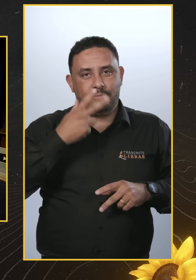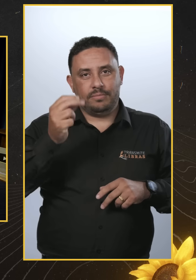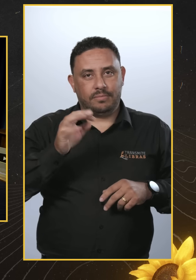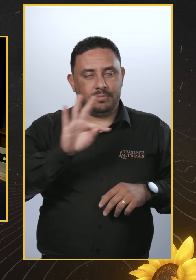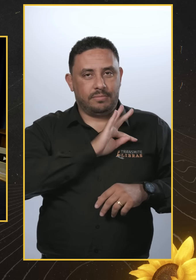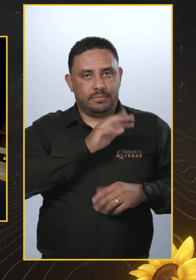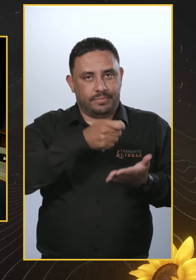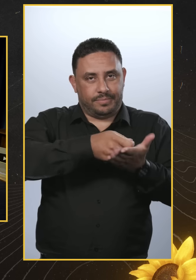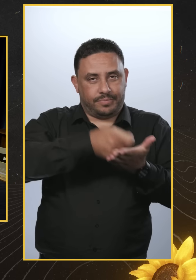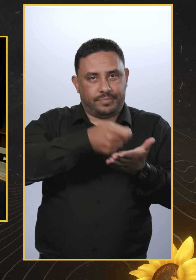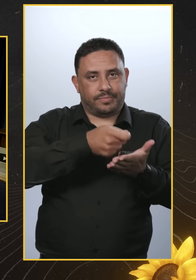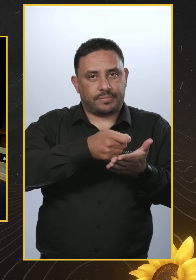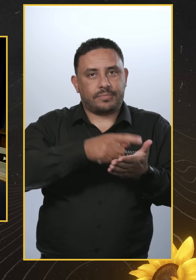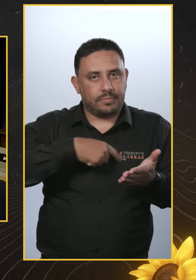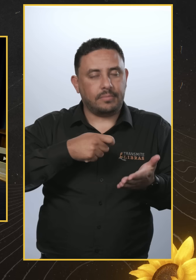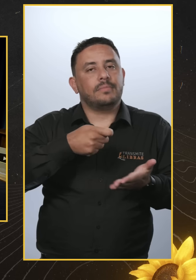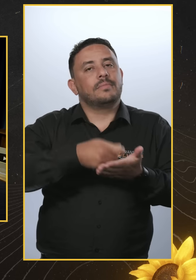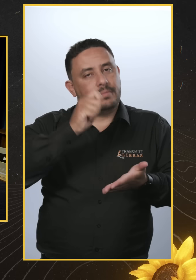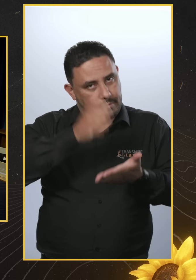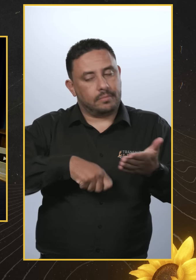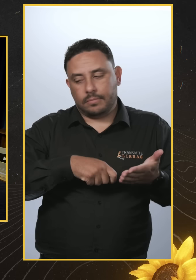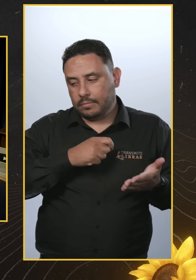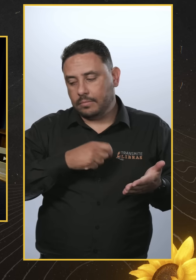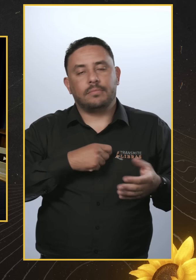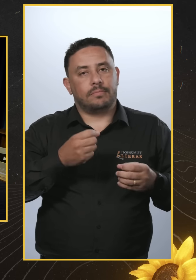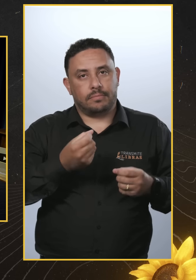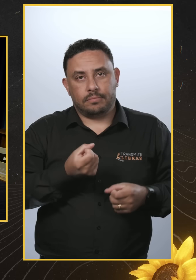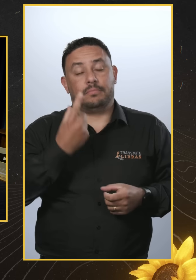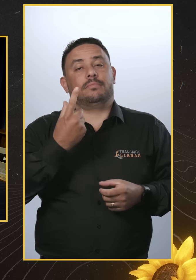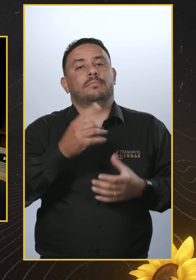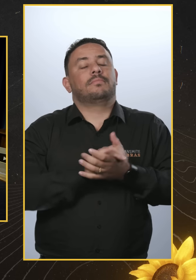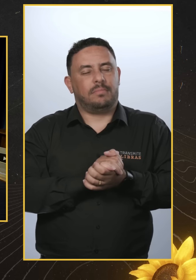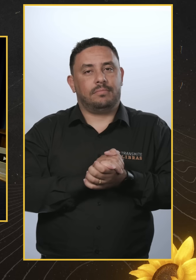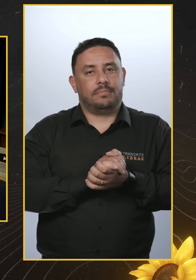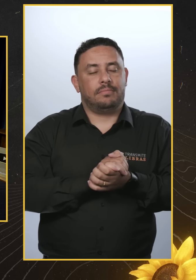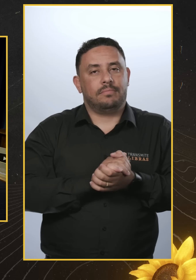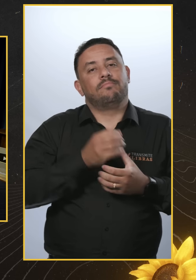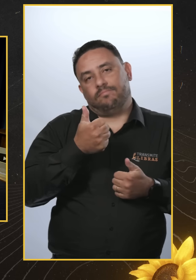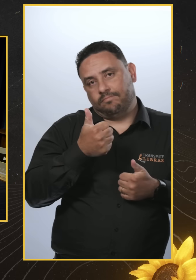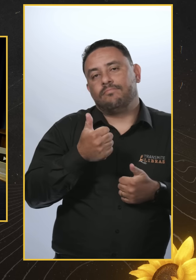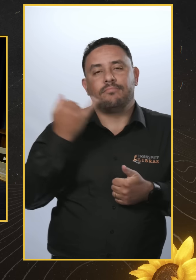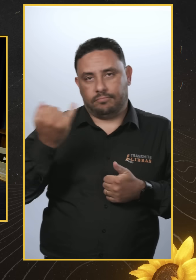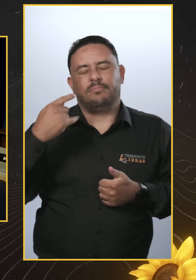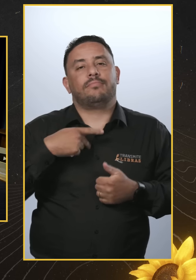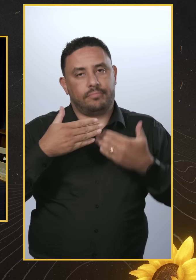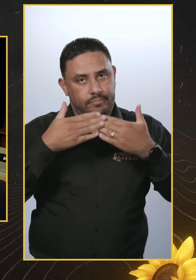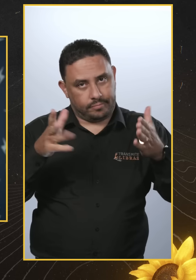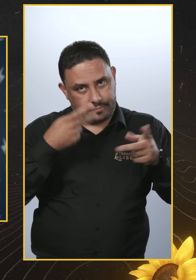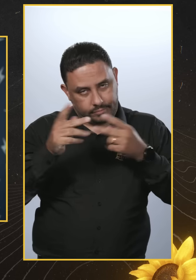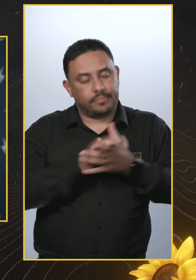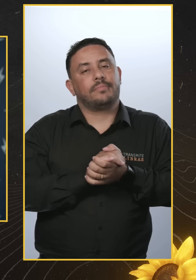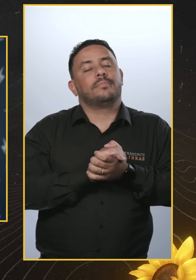chama autoralidade muita coisa eu sou autoral e todo mundo fica espantado com isso e e isso faz Você valer mais então eu tô abrindo o jogo aqui